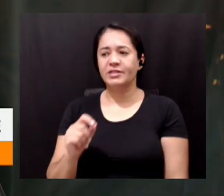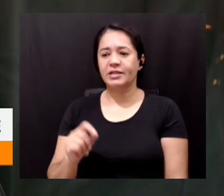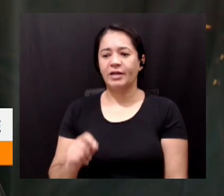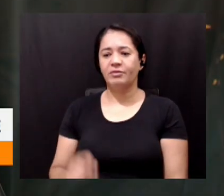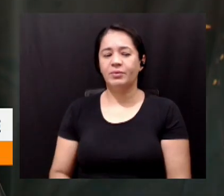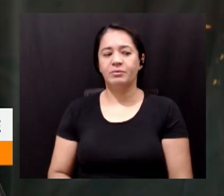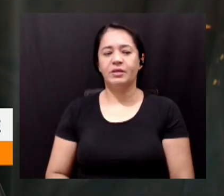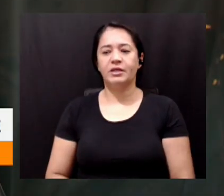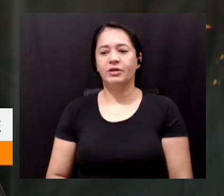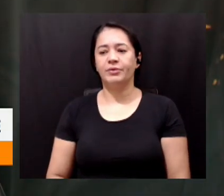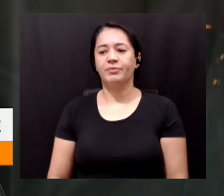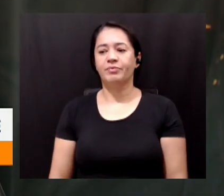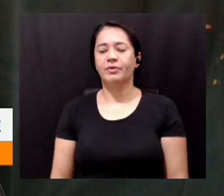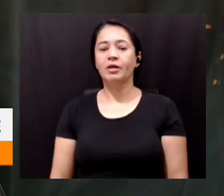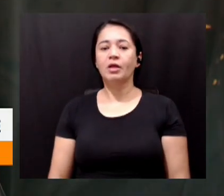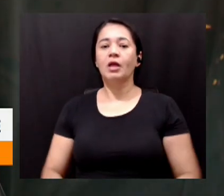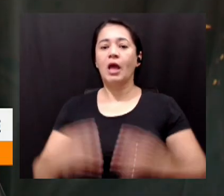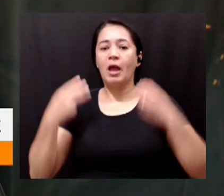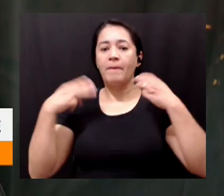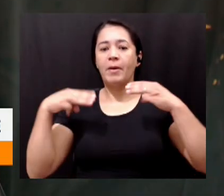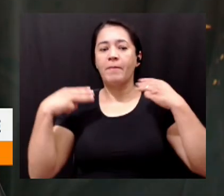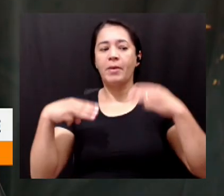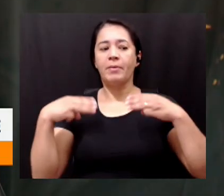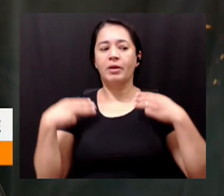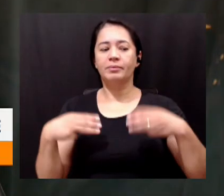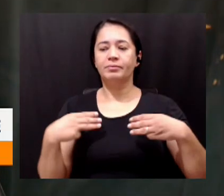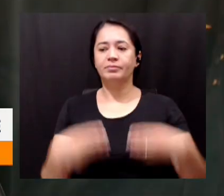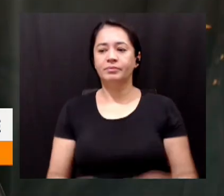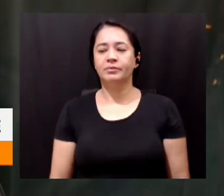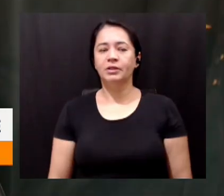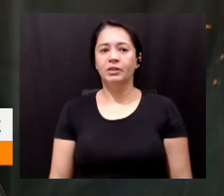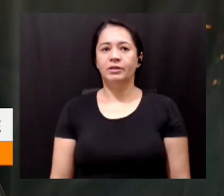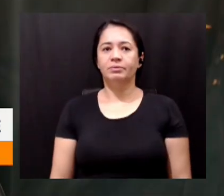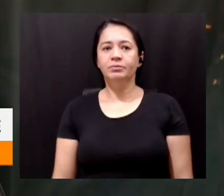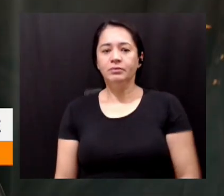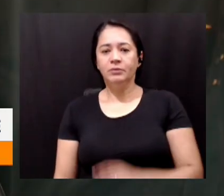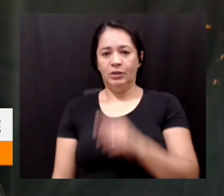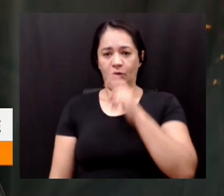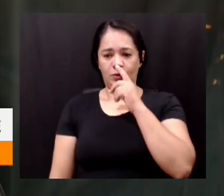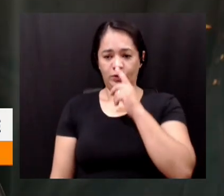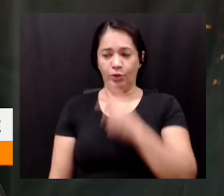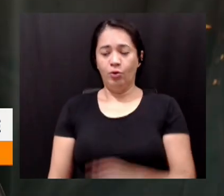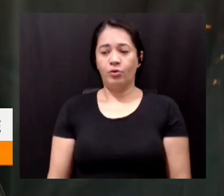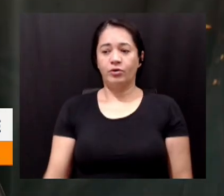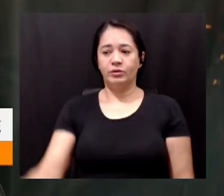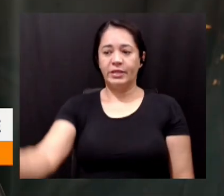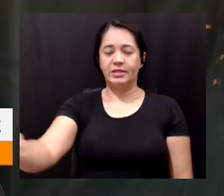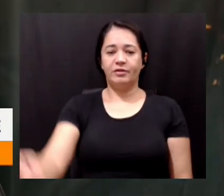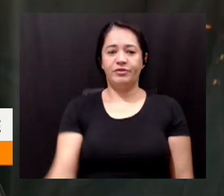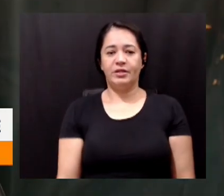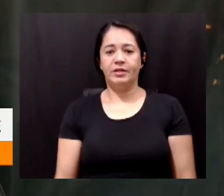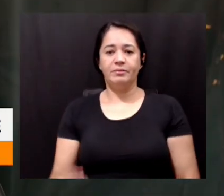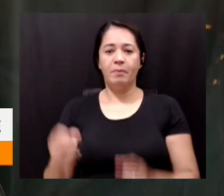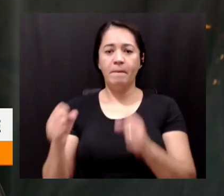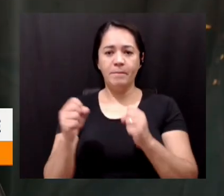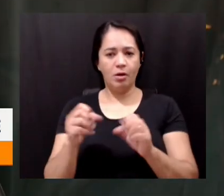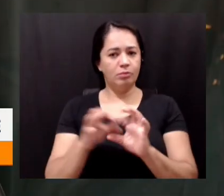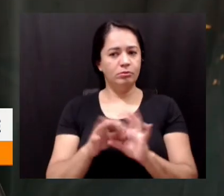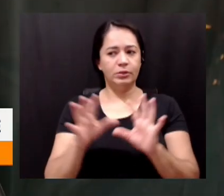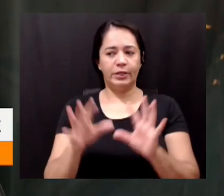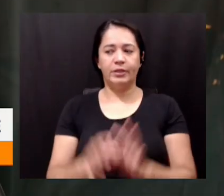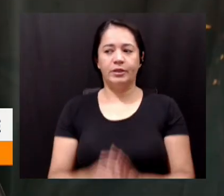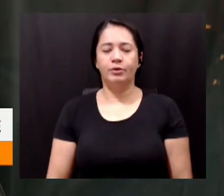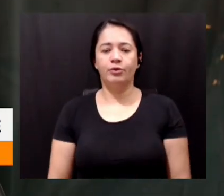publicidade da casa de aposta, ela é algo permitido, né? Se a gente colocar aí, fazer